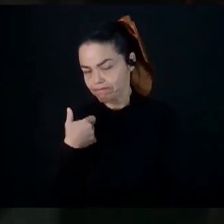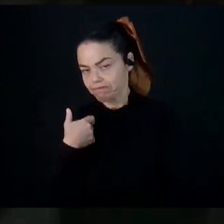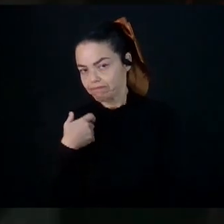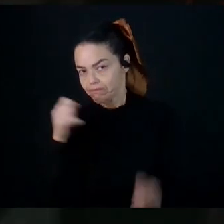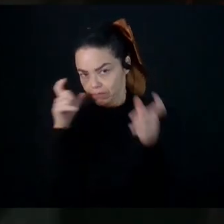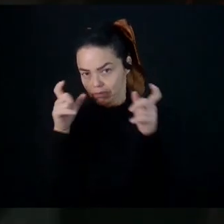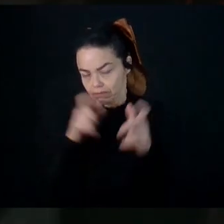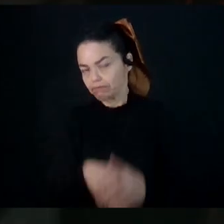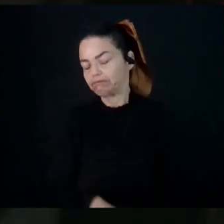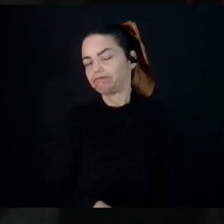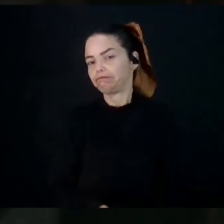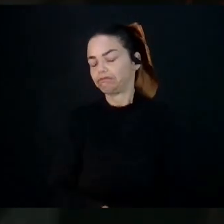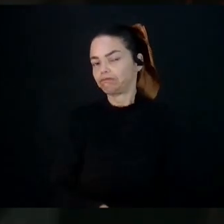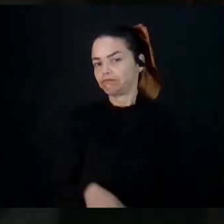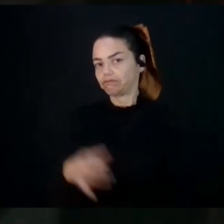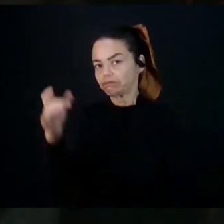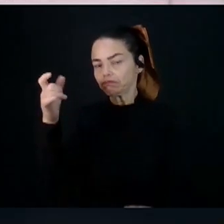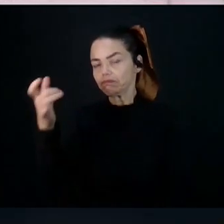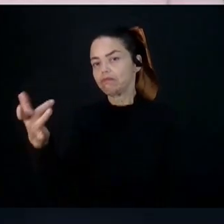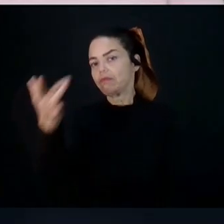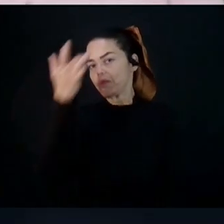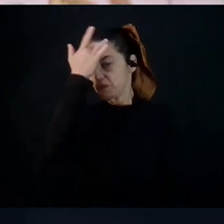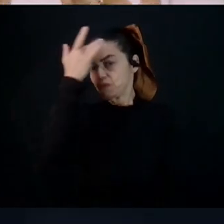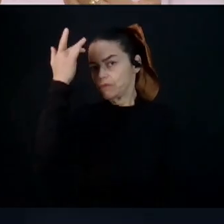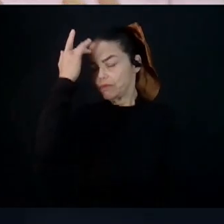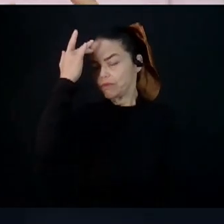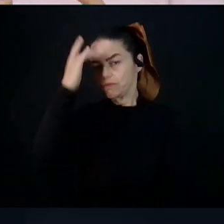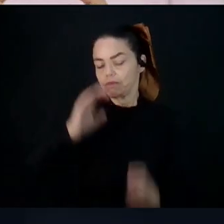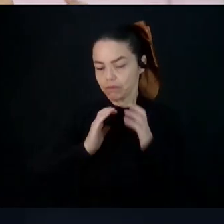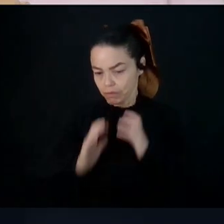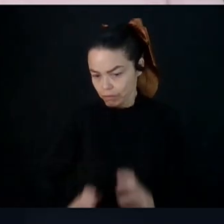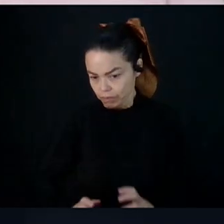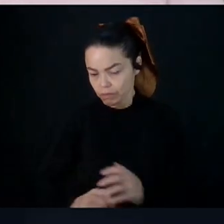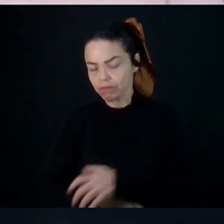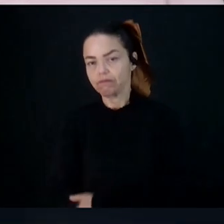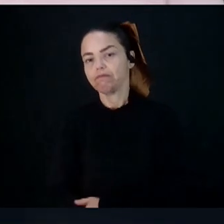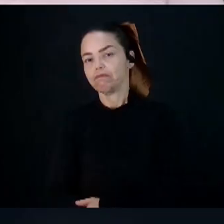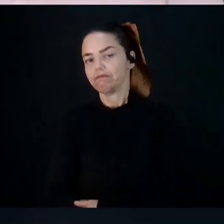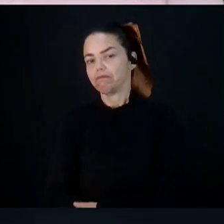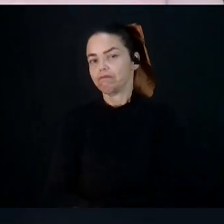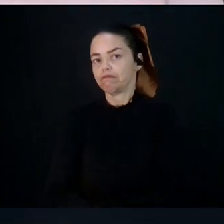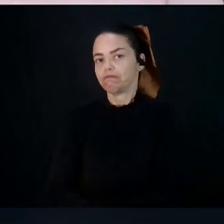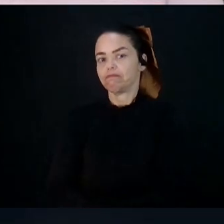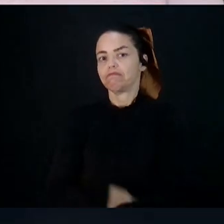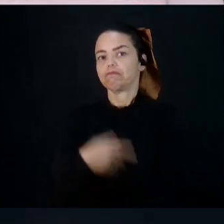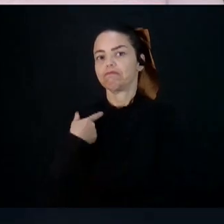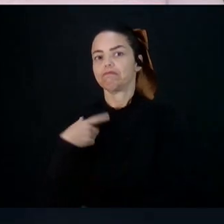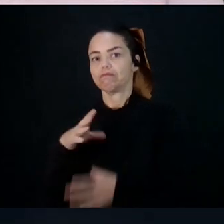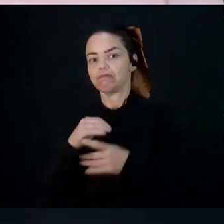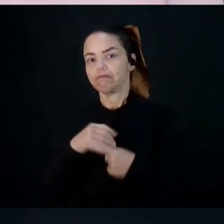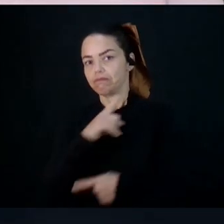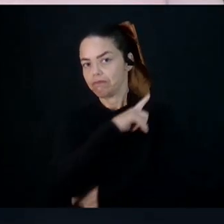à saúde mental e o comportamento humano, o que a gente pode trazer disso para o nosso dia a dia?